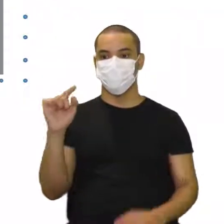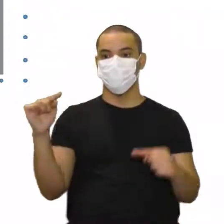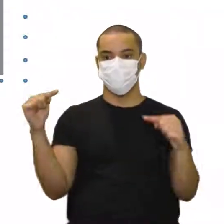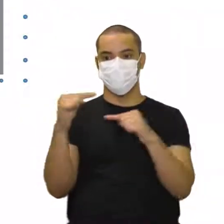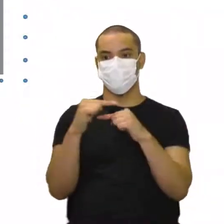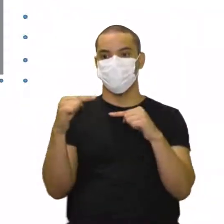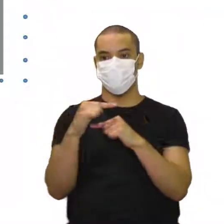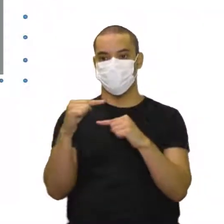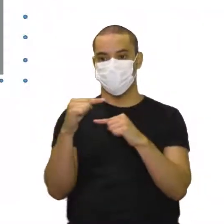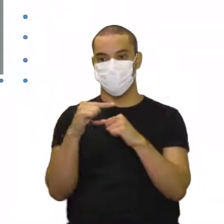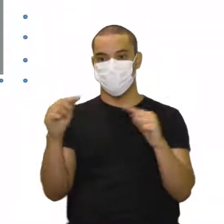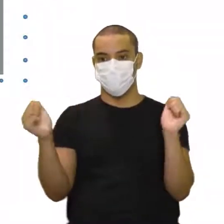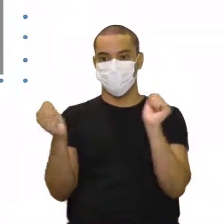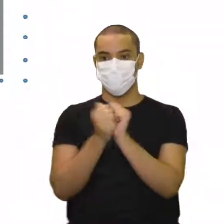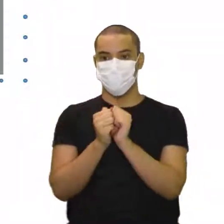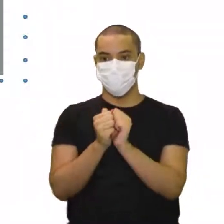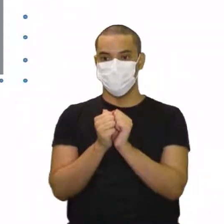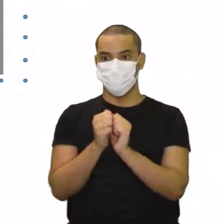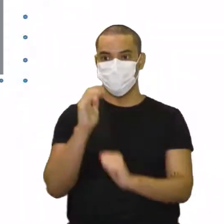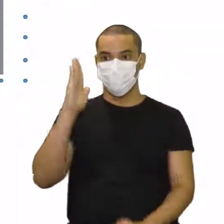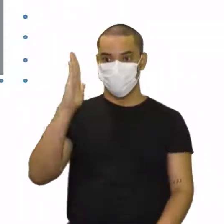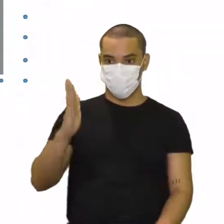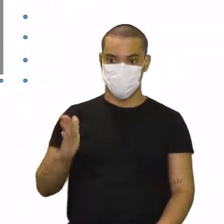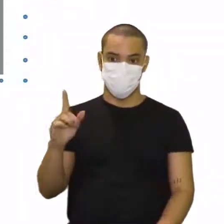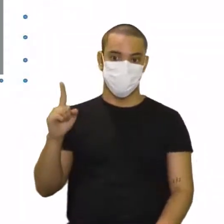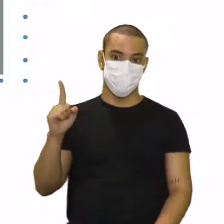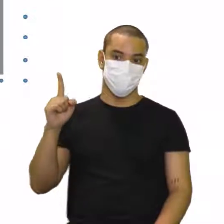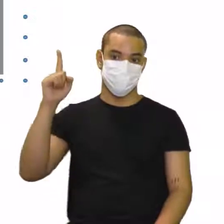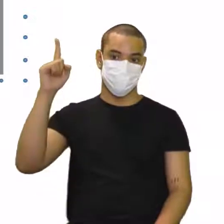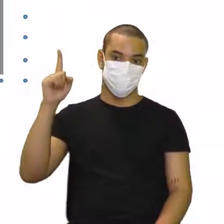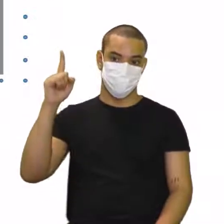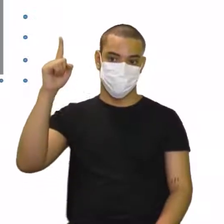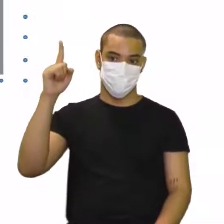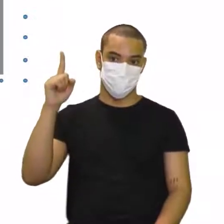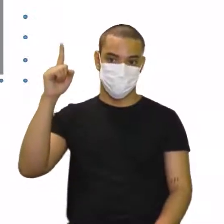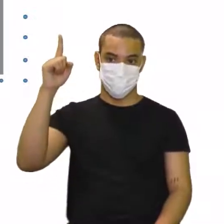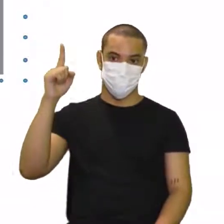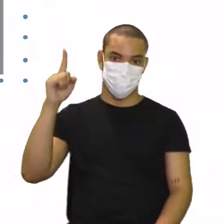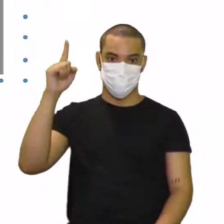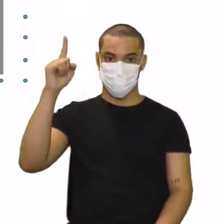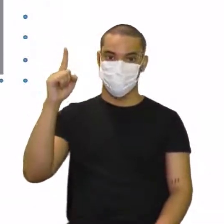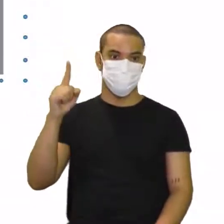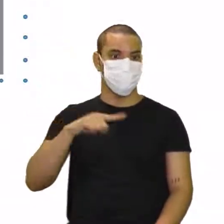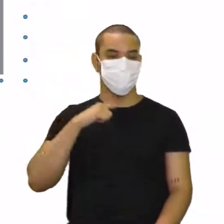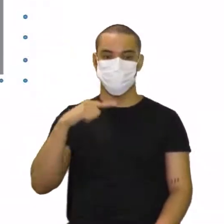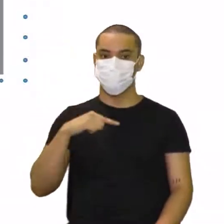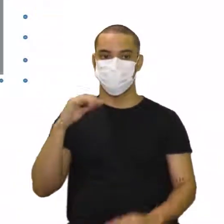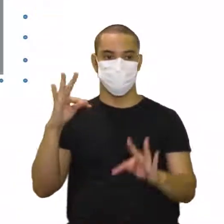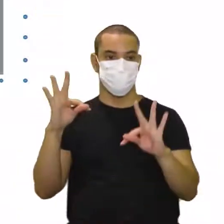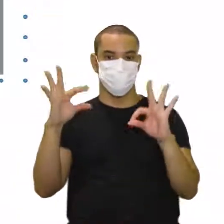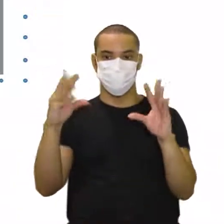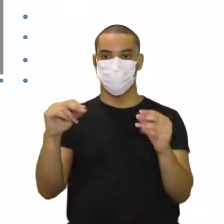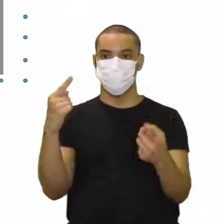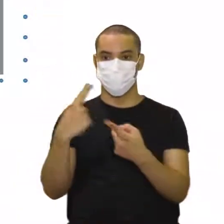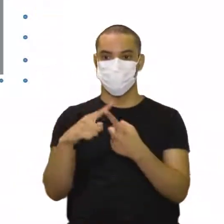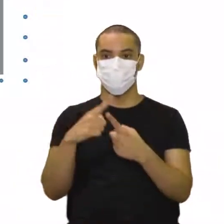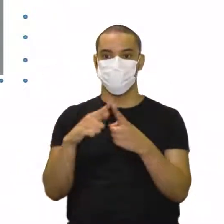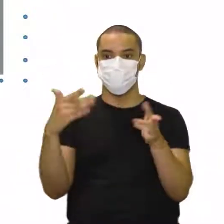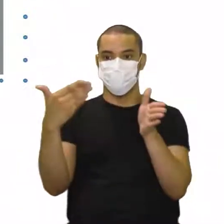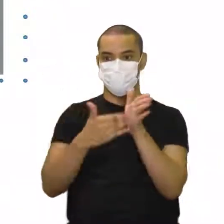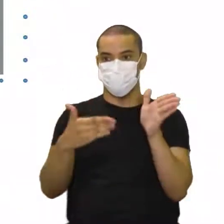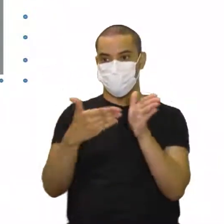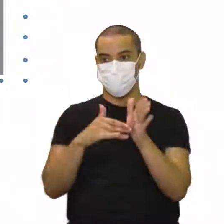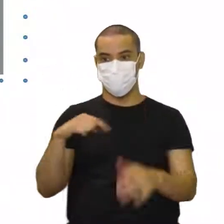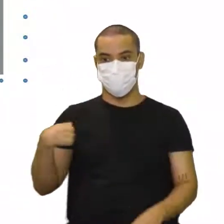polarizar o quê? Olha aí, ó, a direção do movimento. Não dá para colocar tudo aí, porque o efeito é meio limitado para a